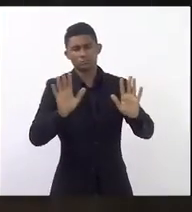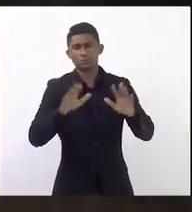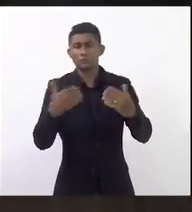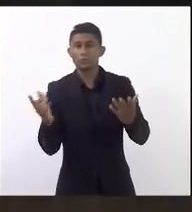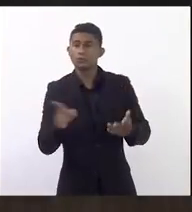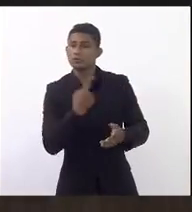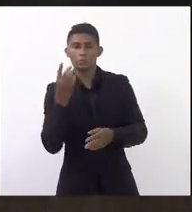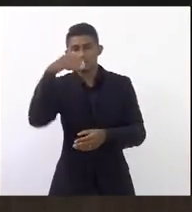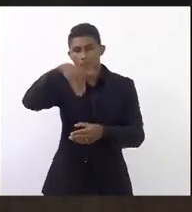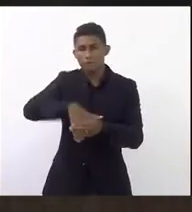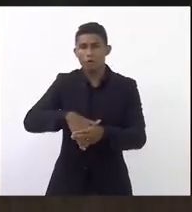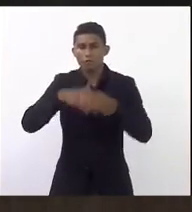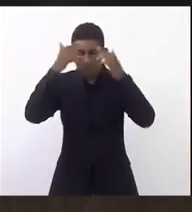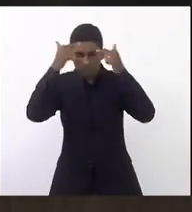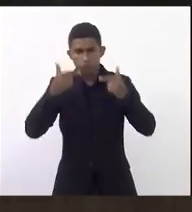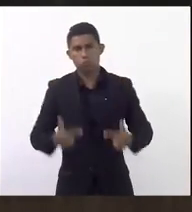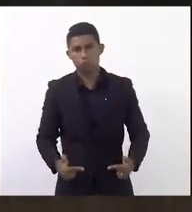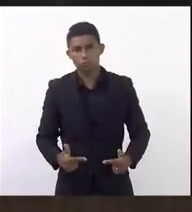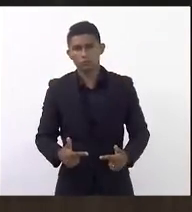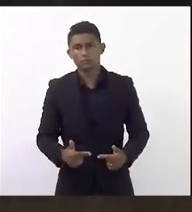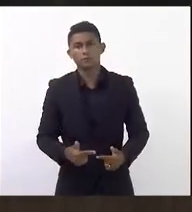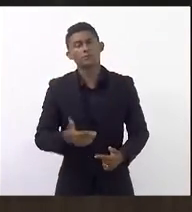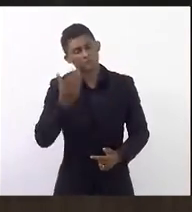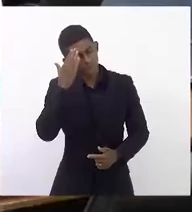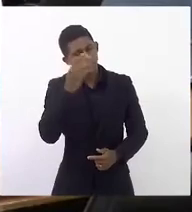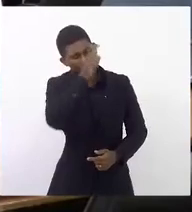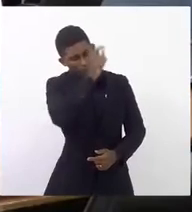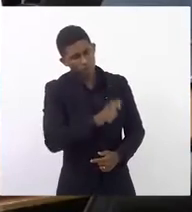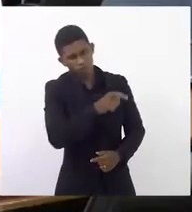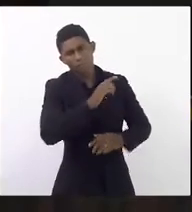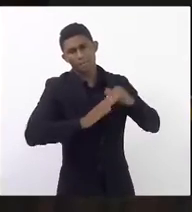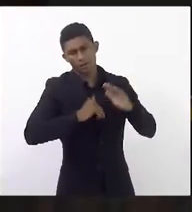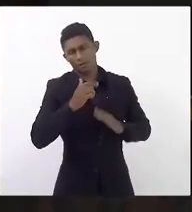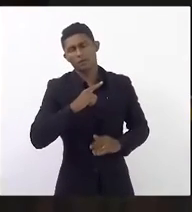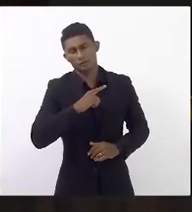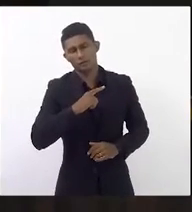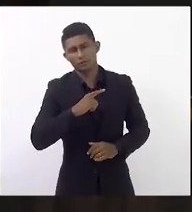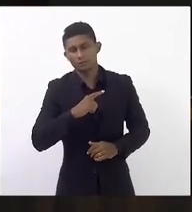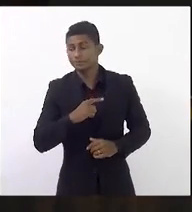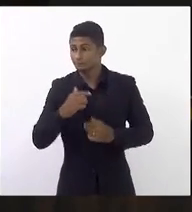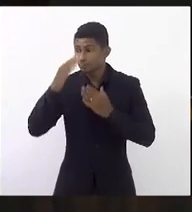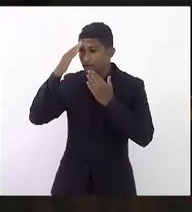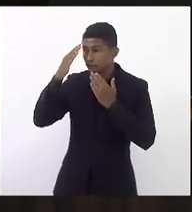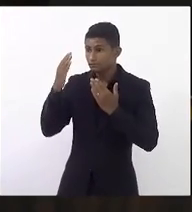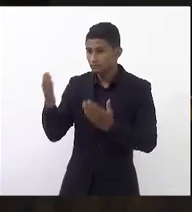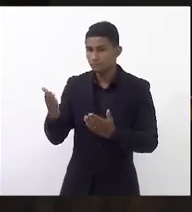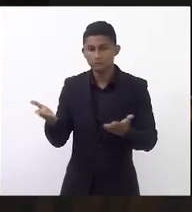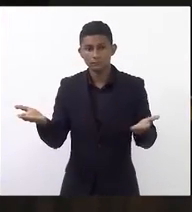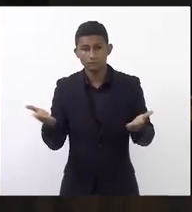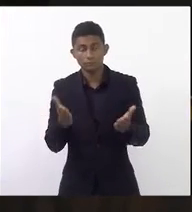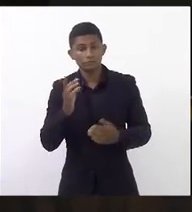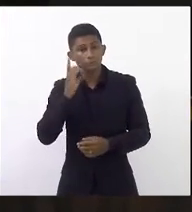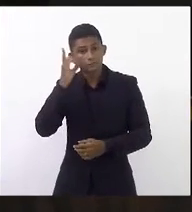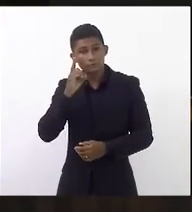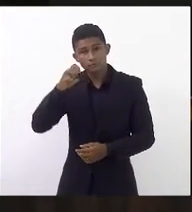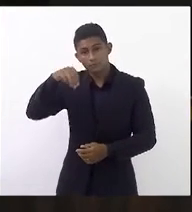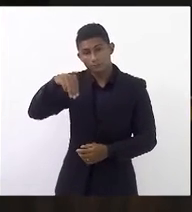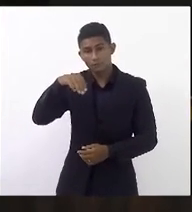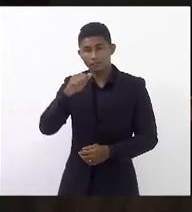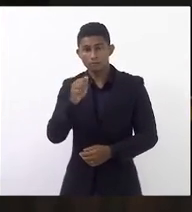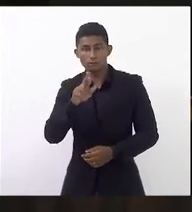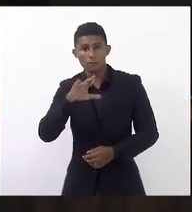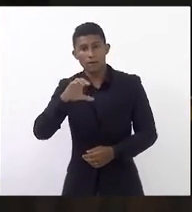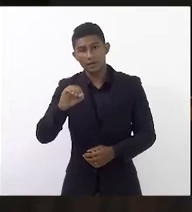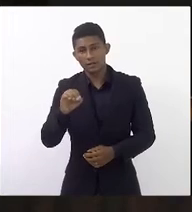pela abstenção, reconhecendo o mérito do indicado. Obrigado, deputado Carlos Mink. Agora convido o deputado Márcio Pacheco a